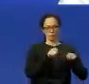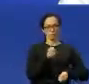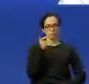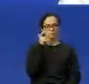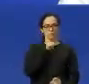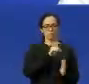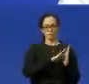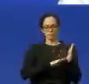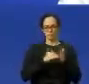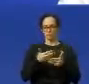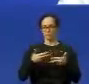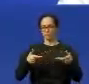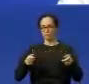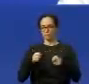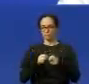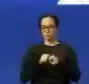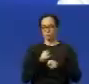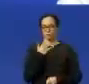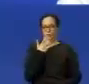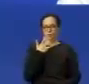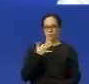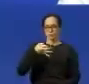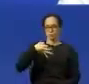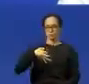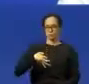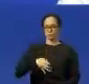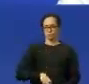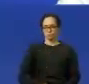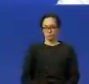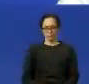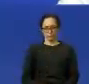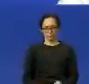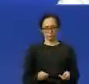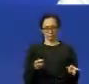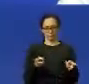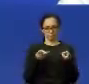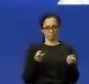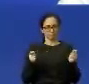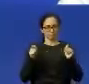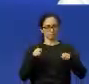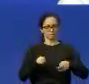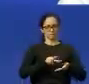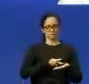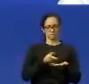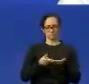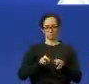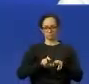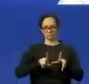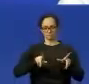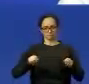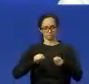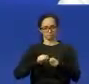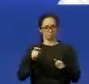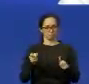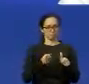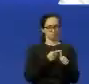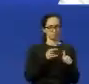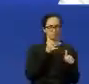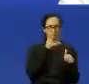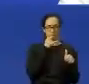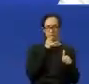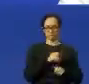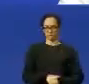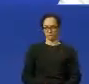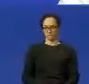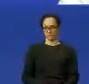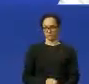a logomarca com as cores citadas. Bem, essa questão ela dá margem a interpretações diferentes. Uma primeira interpretação é